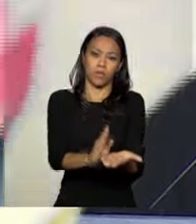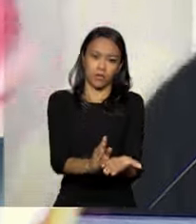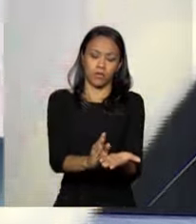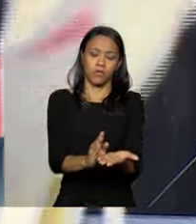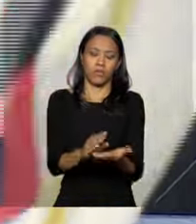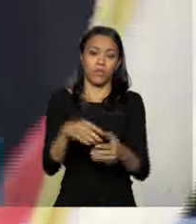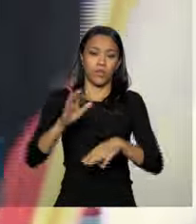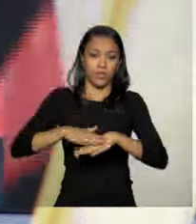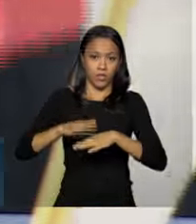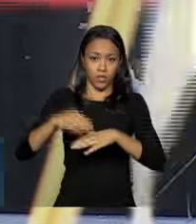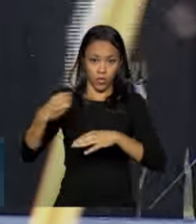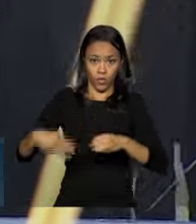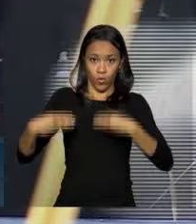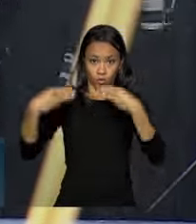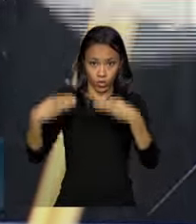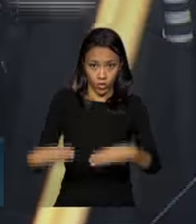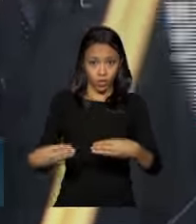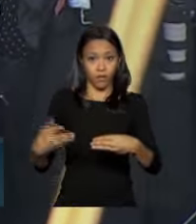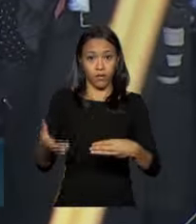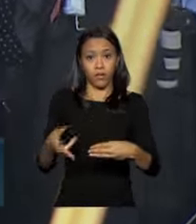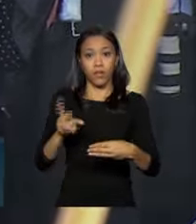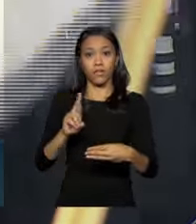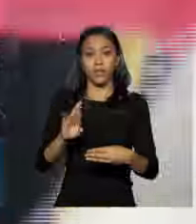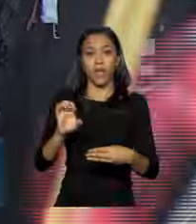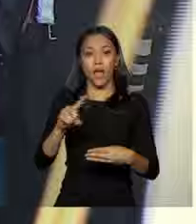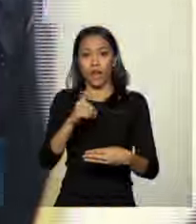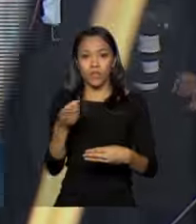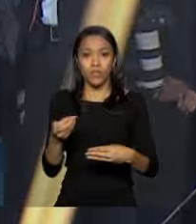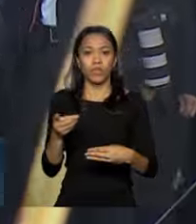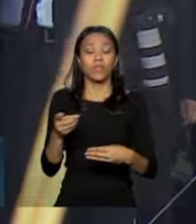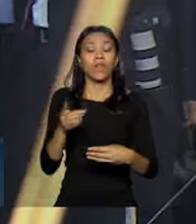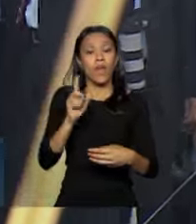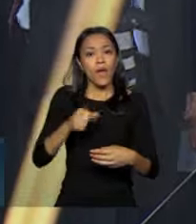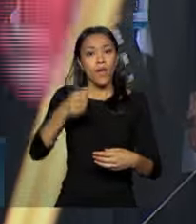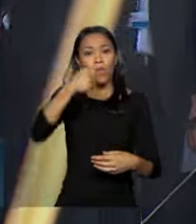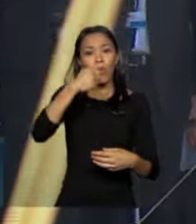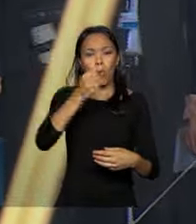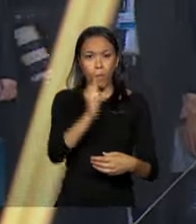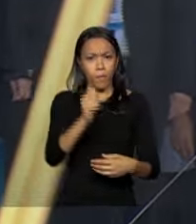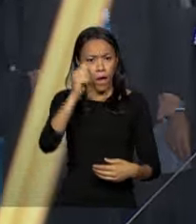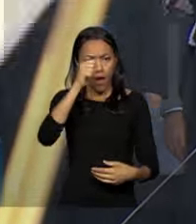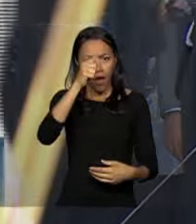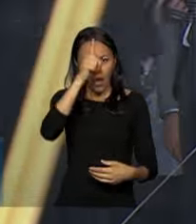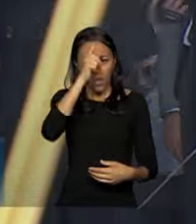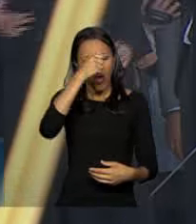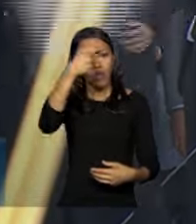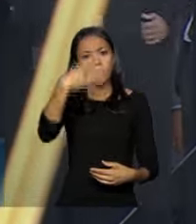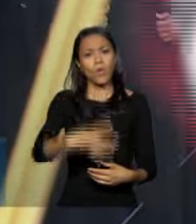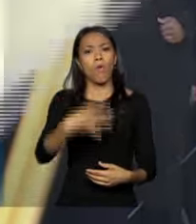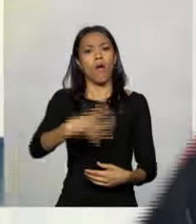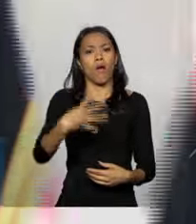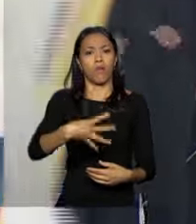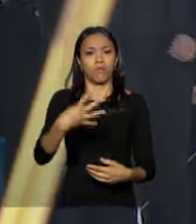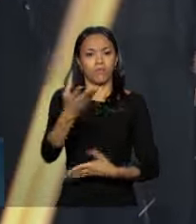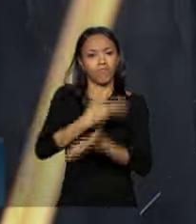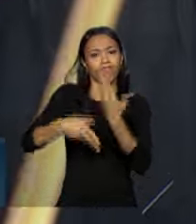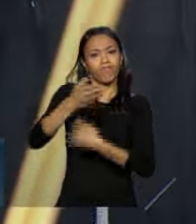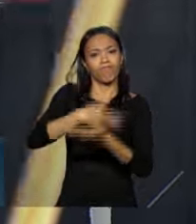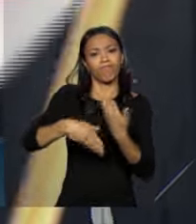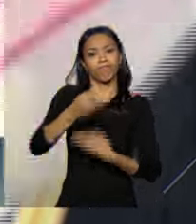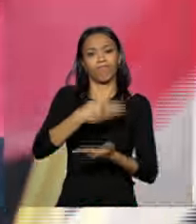das Relações Exteriores, a Alemanha é o quarto parceiro comercial do nosso país. Somente no ano